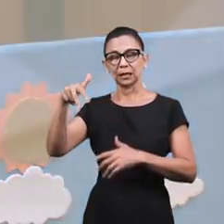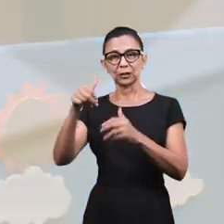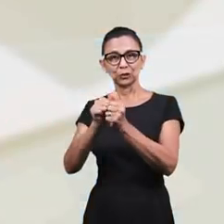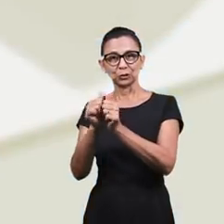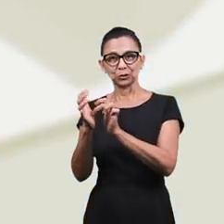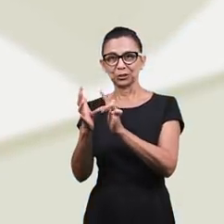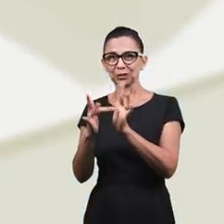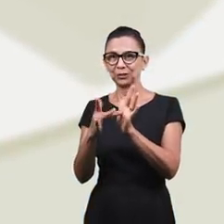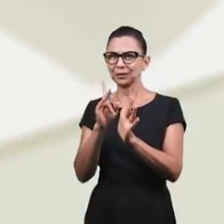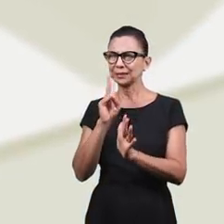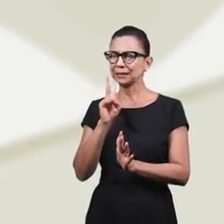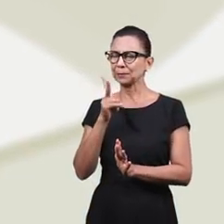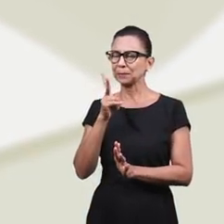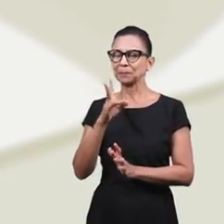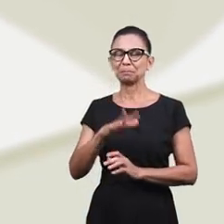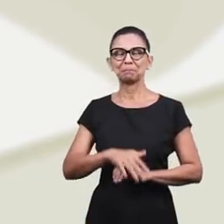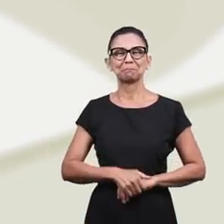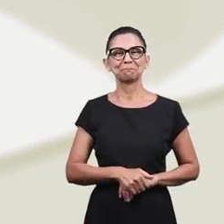Jesus